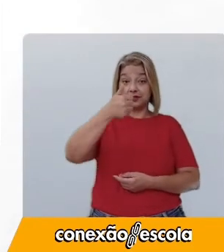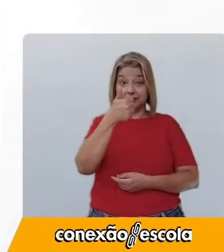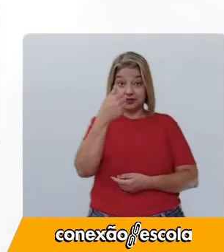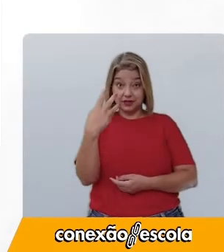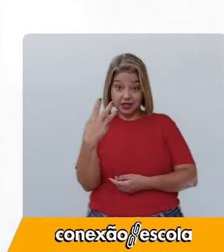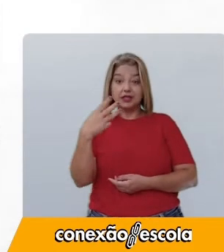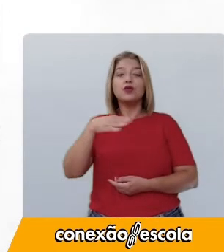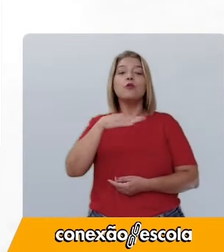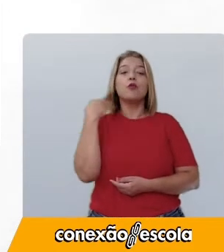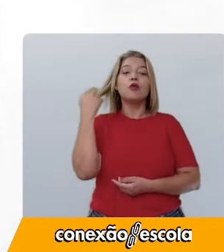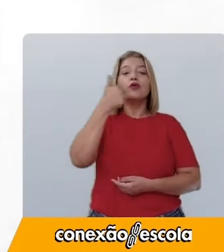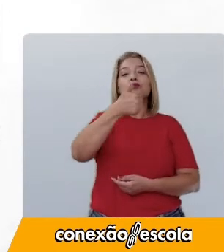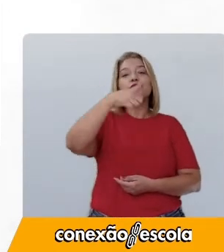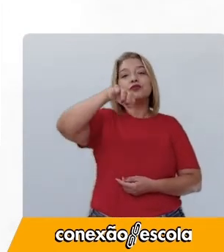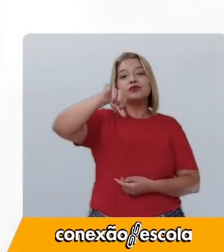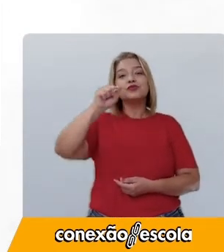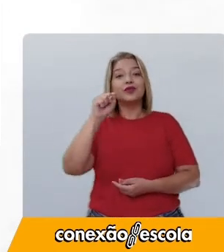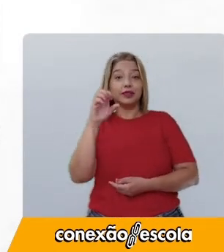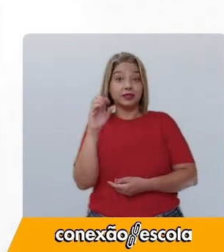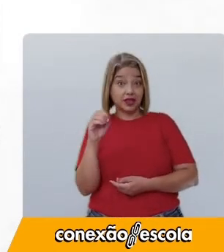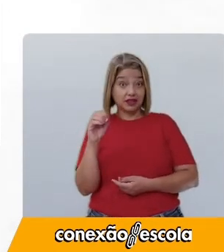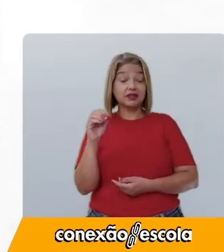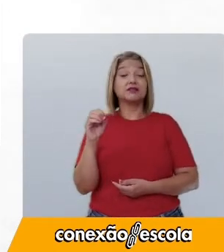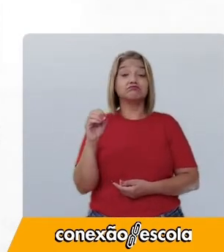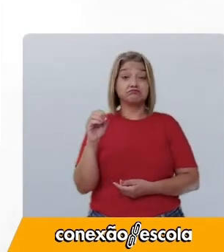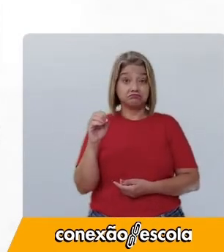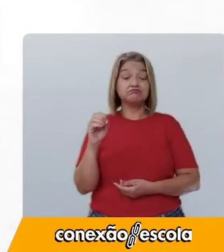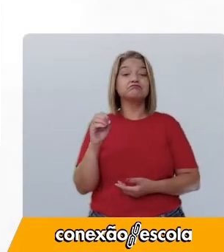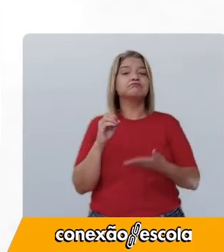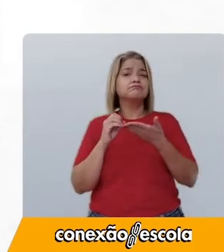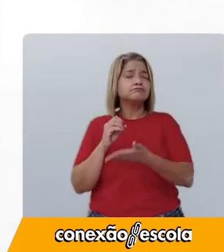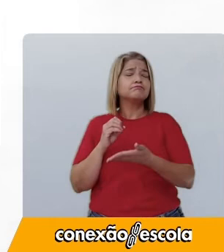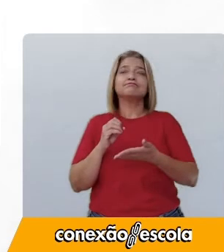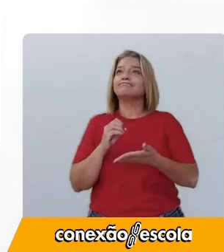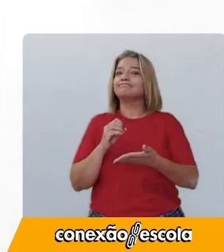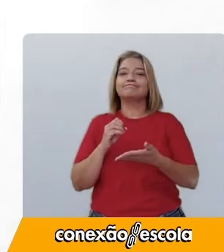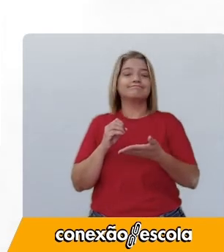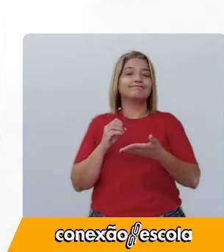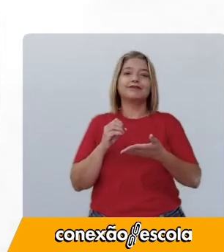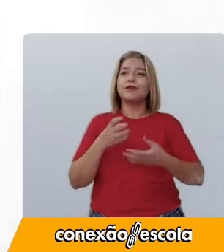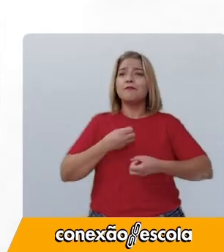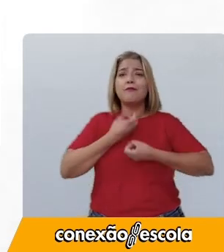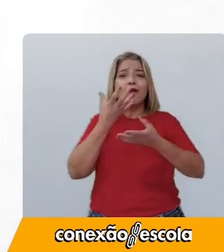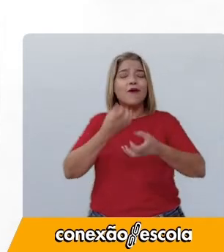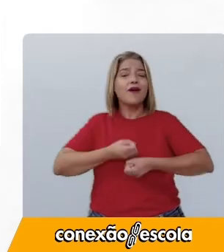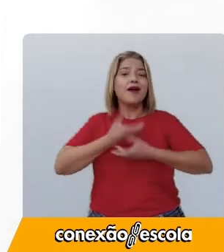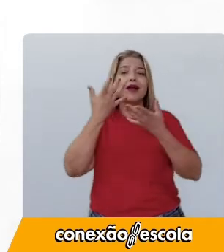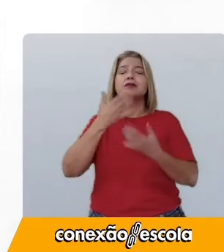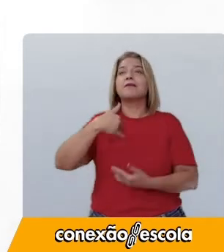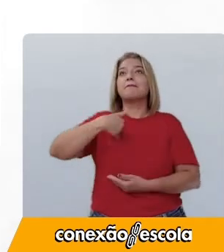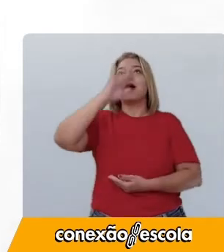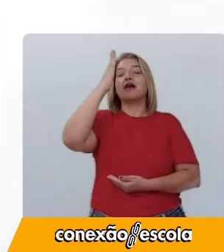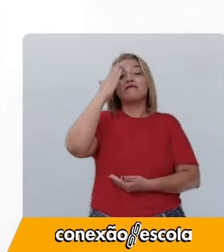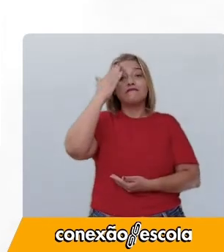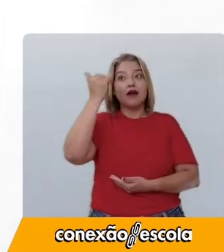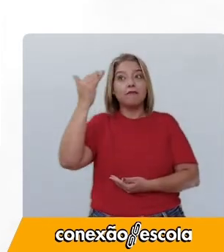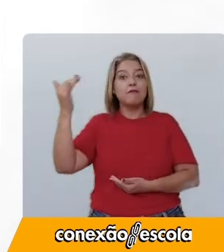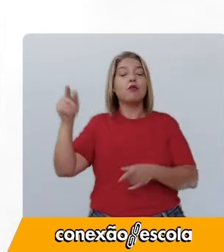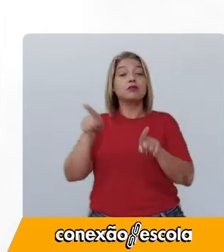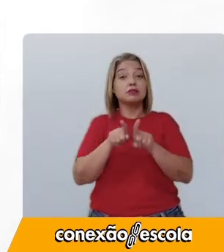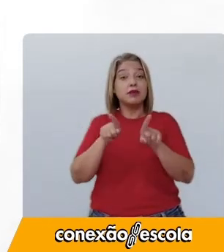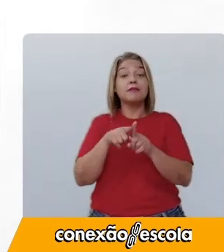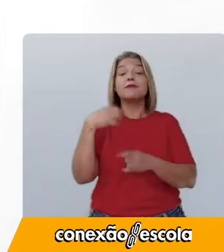morreu em 1980. Foi um poeta e um dos maiores compositores da música